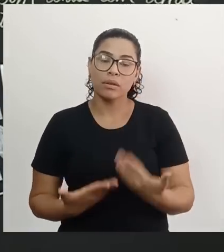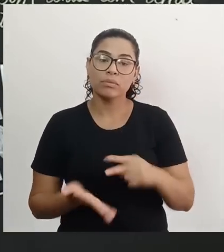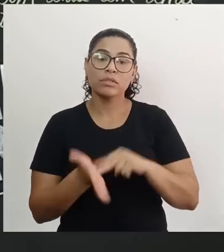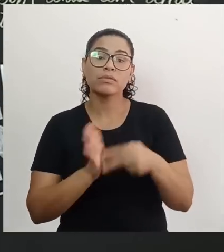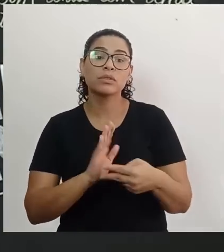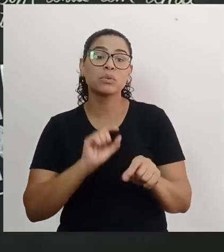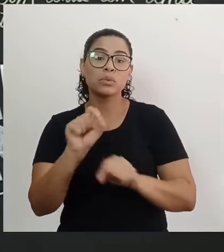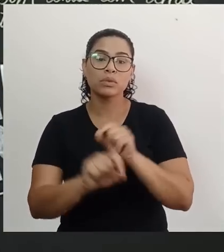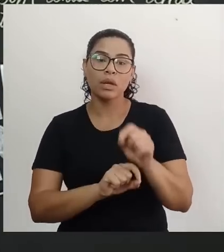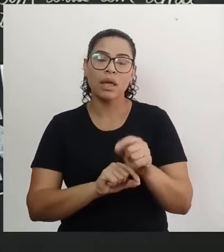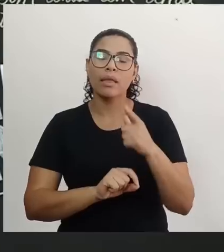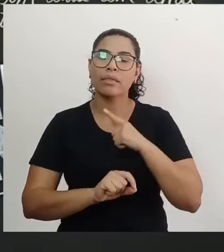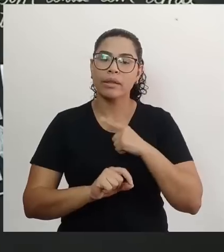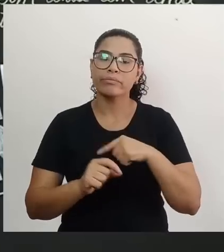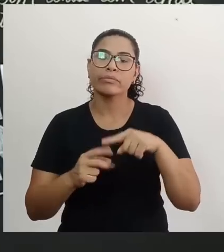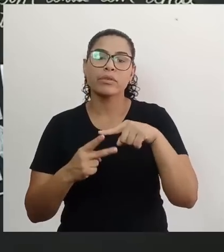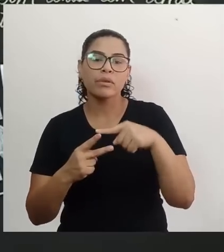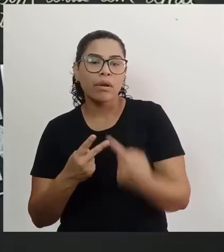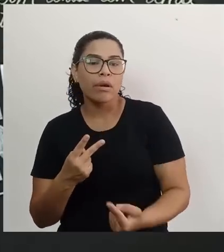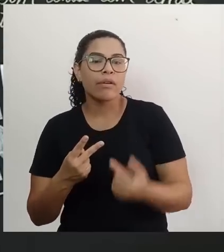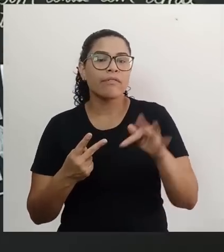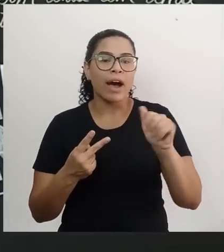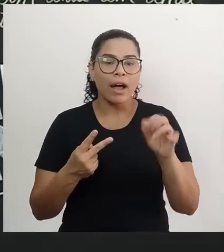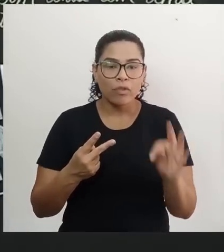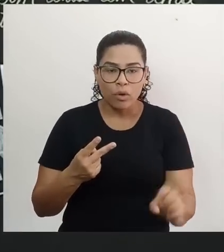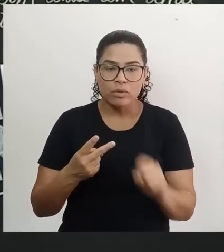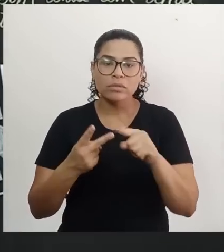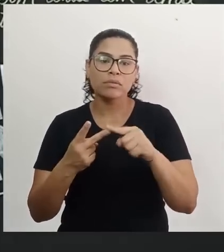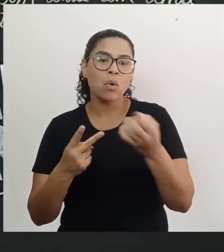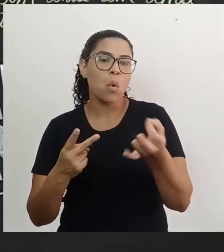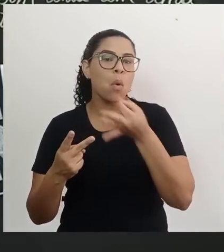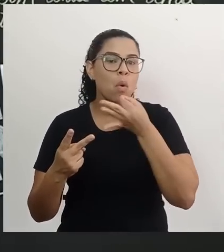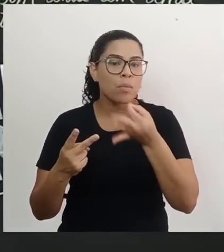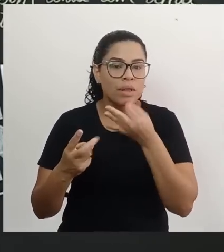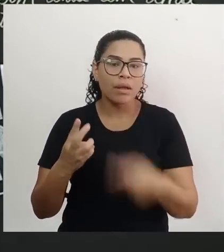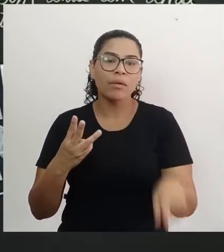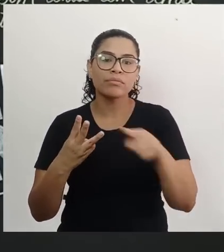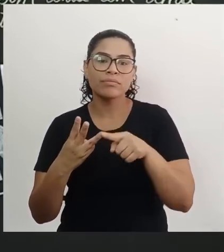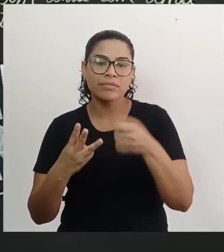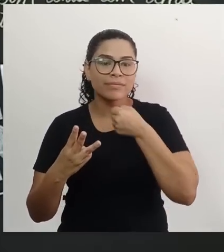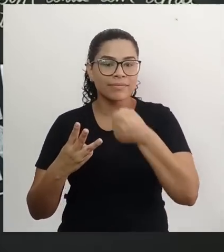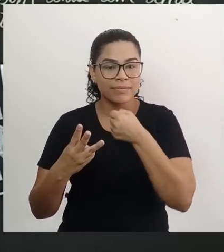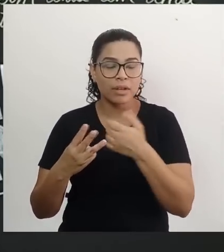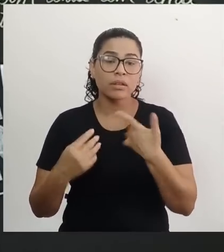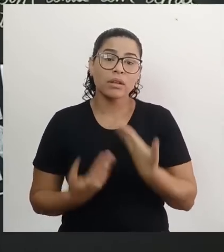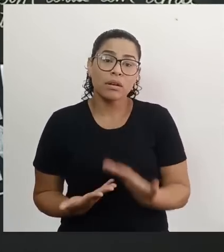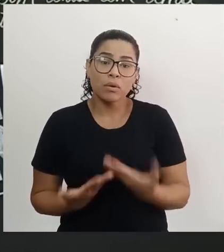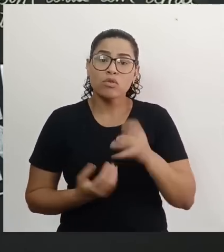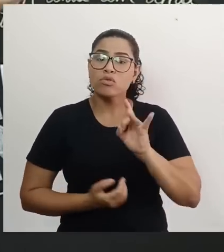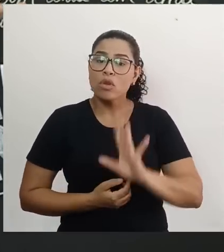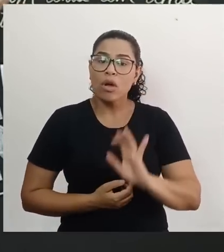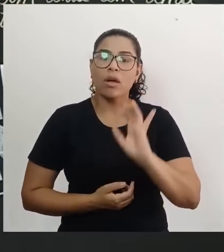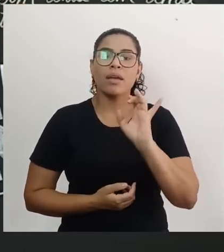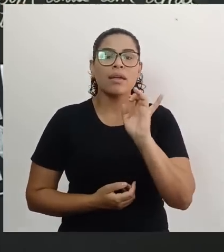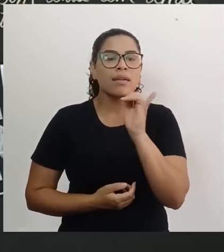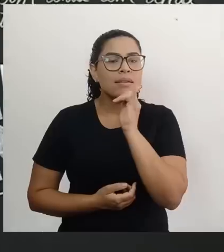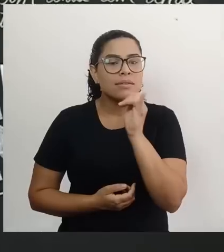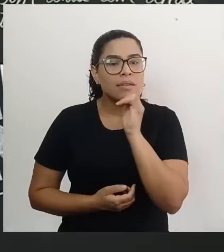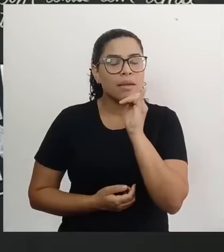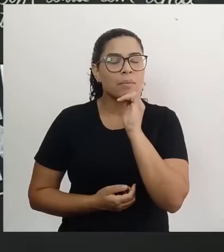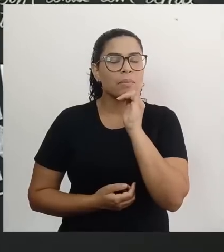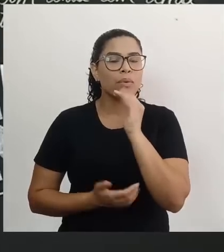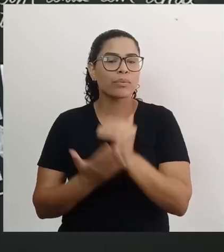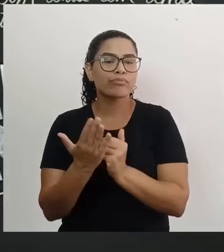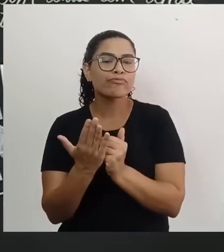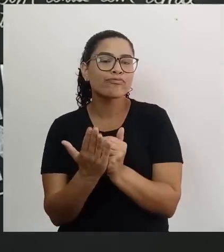tenho abordagem sobre fatos, eu tenho opiniões e eu ainda tenho já a sinalização do conteúdo. Aqui foi um pequeno exemplo de uma introdução. É claro que